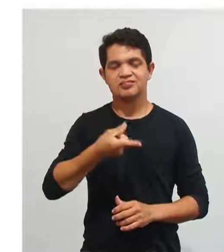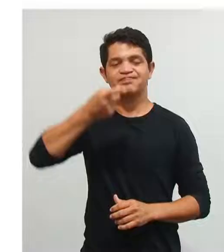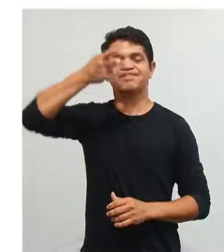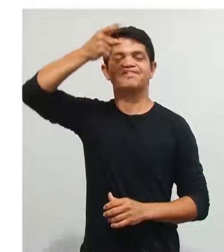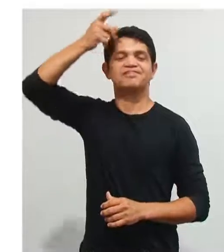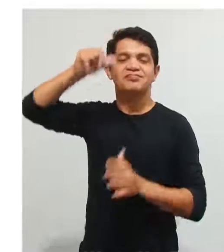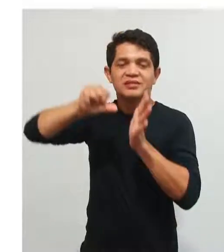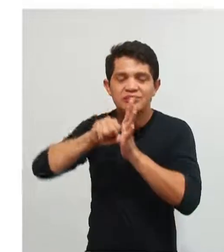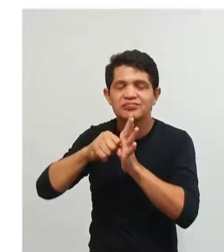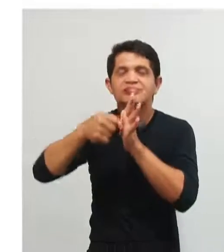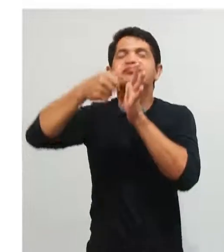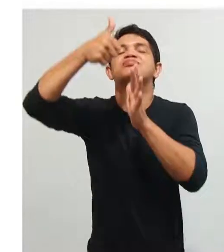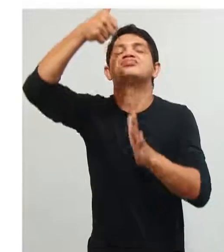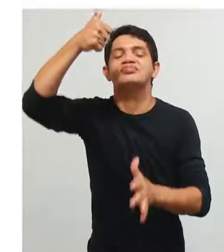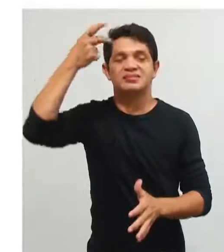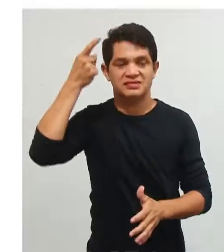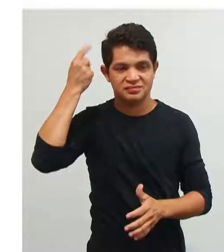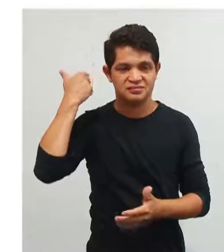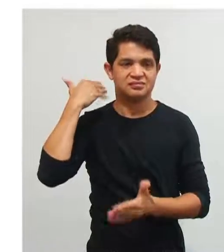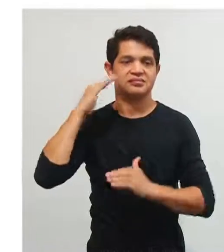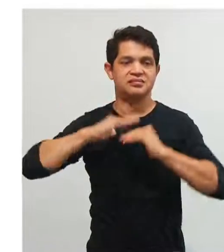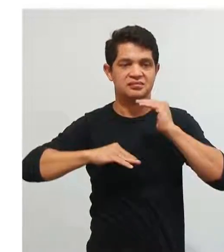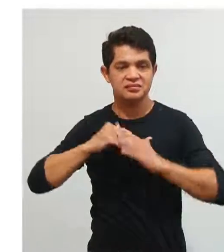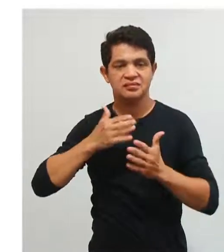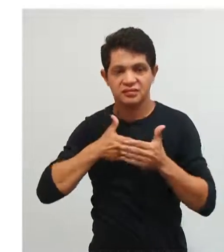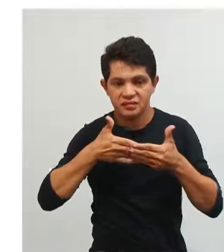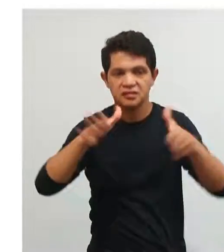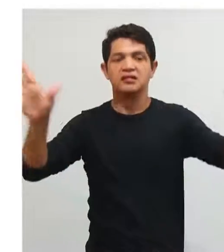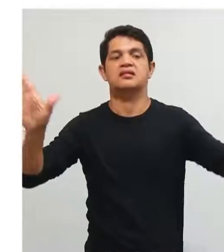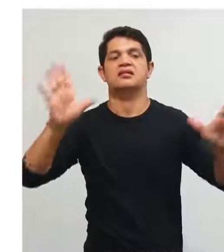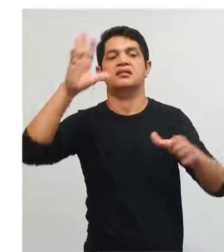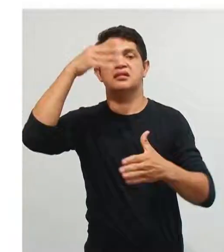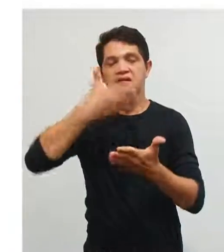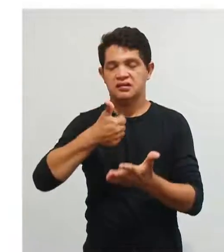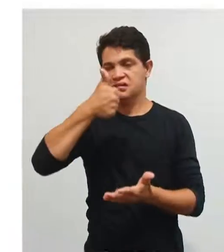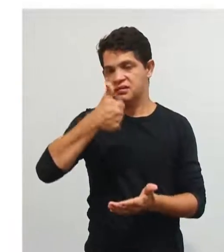31, pela Orquestra Colbás. Composto em